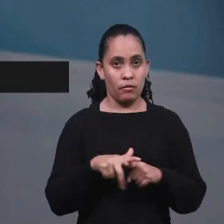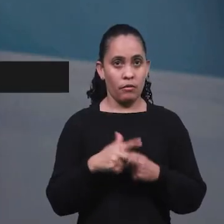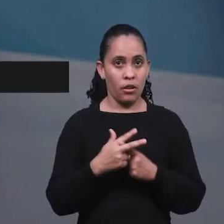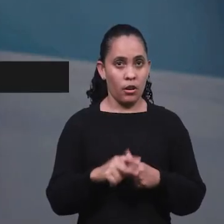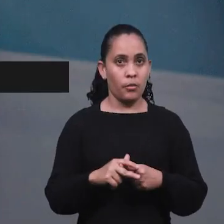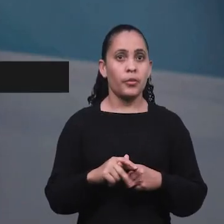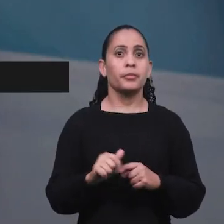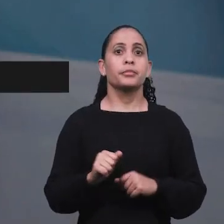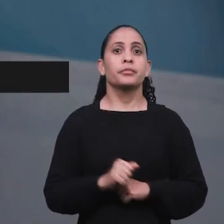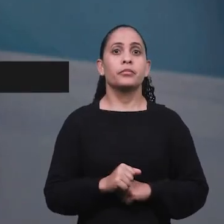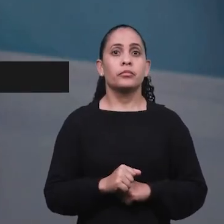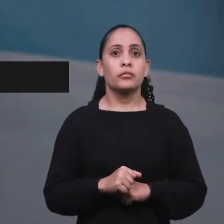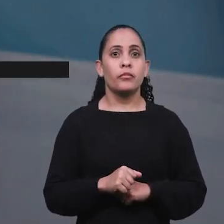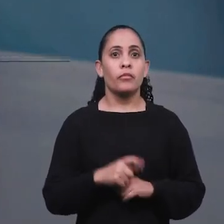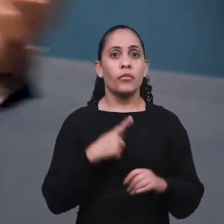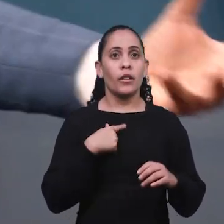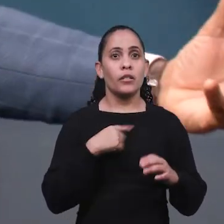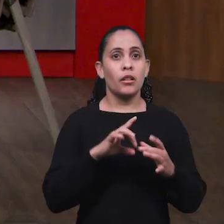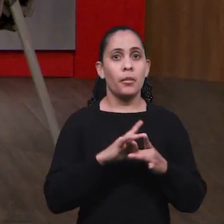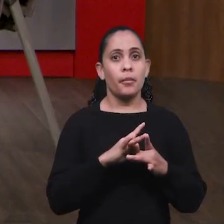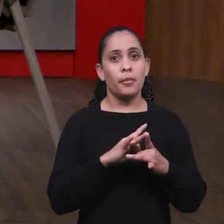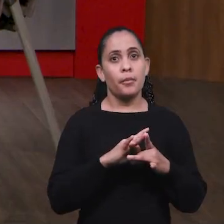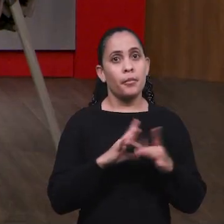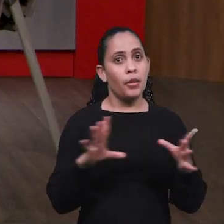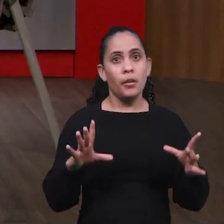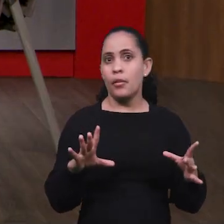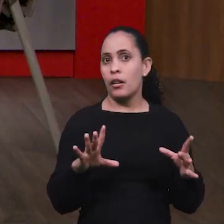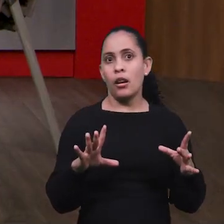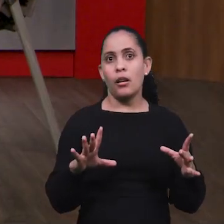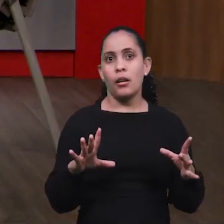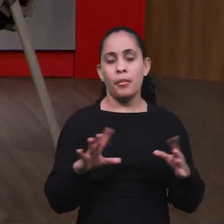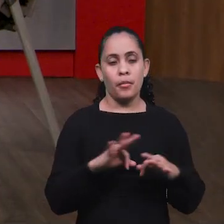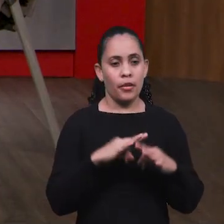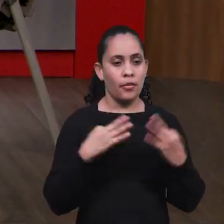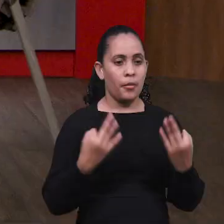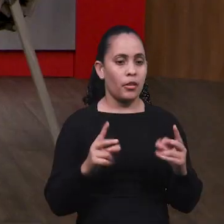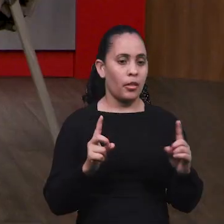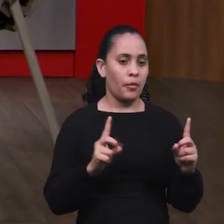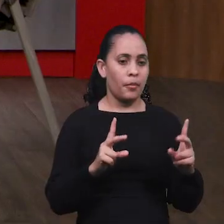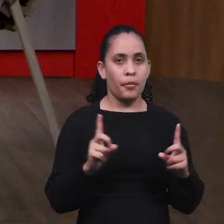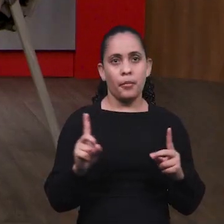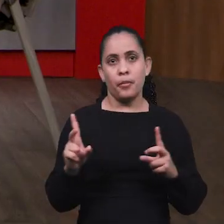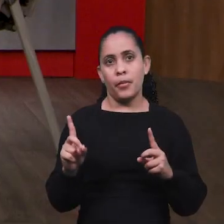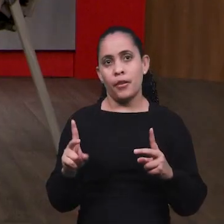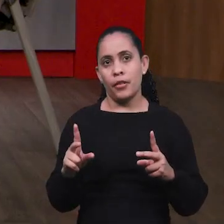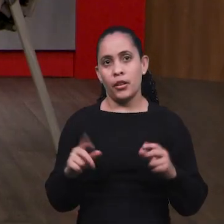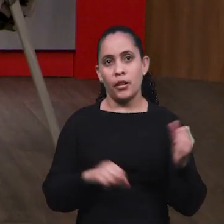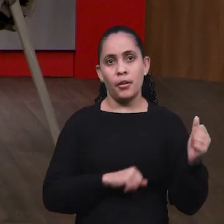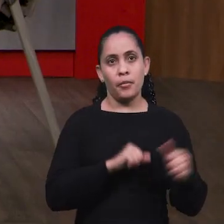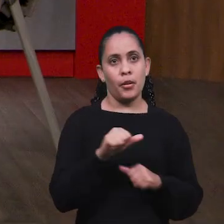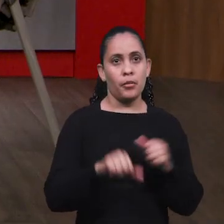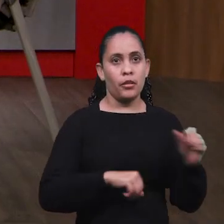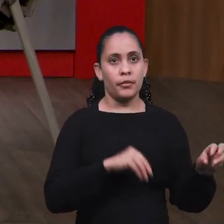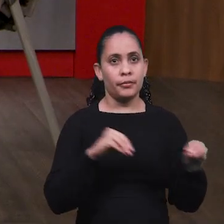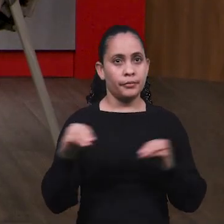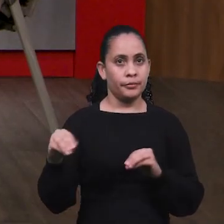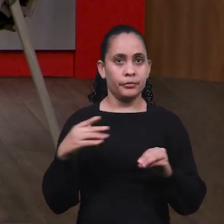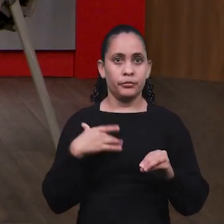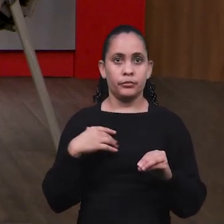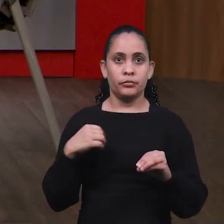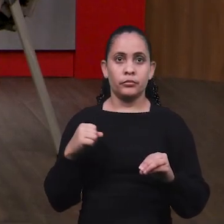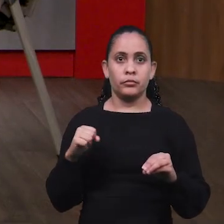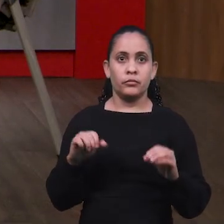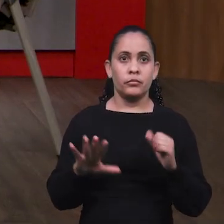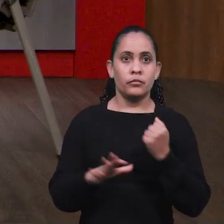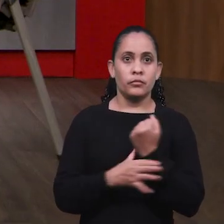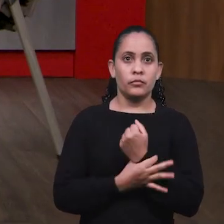com a nova reforma tributária, vai ser para poder liberar esse imóvel para a família, para vender ou para transferir. Com um